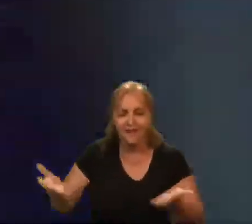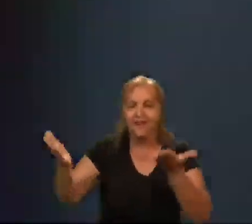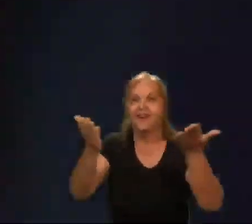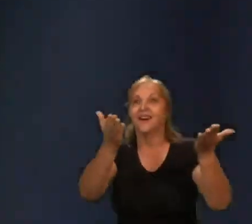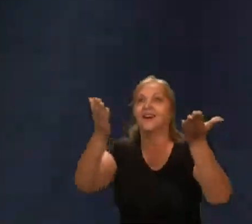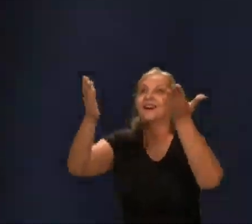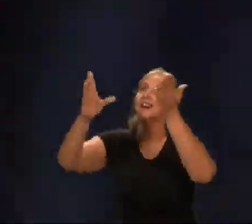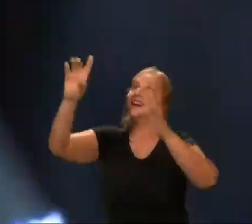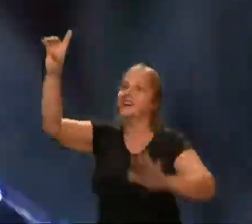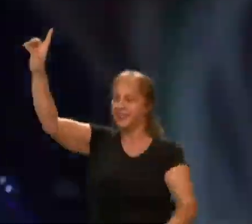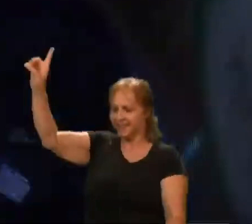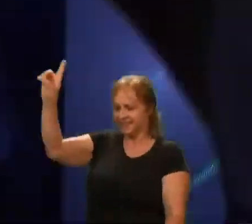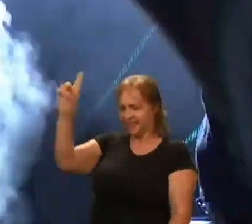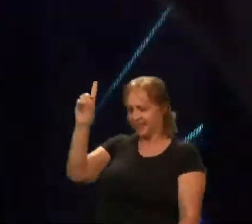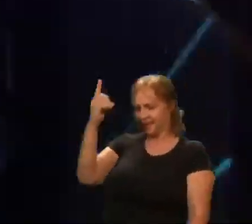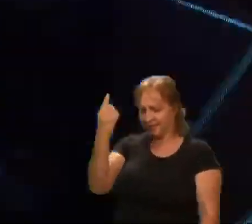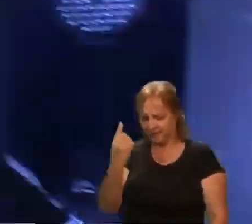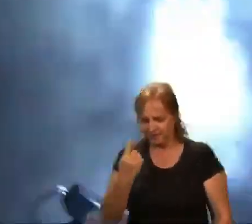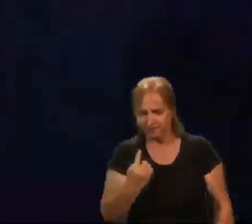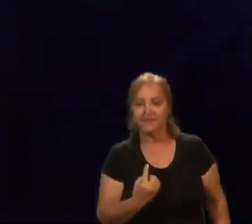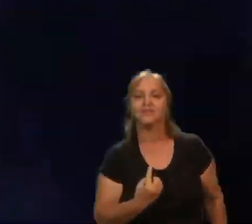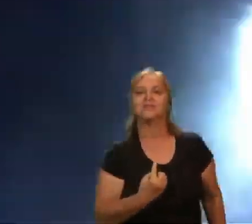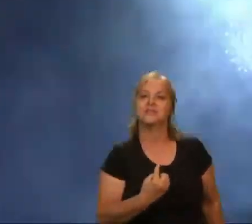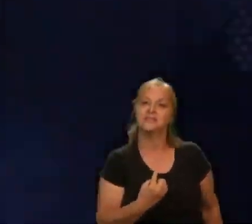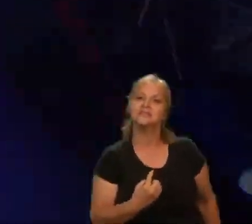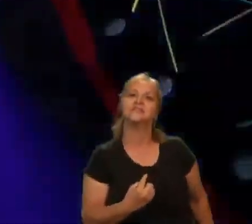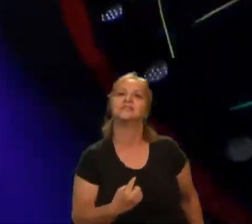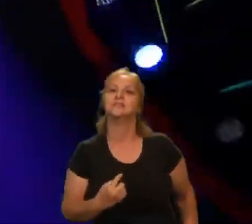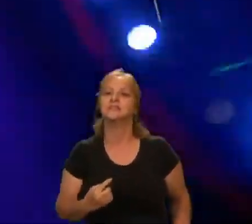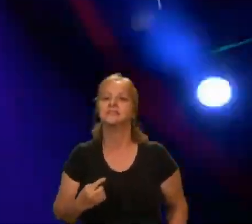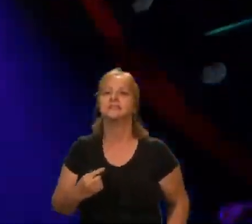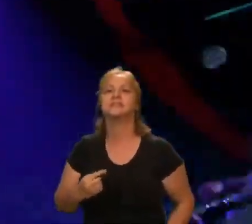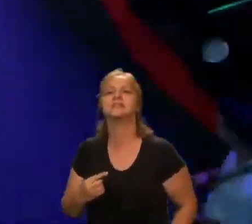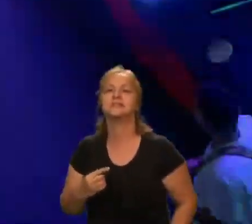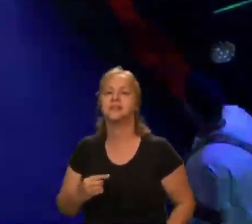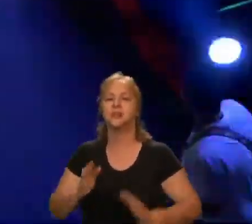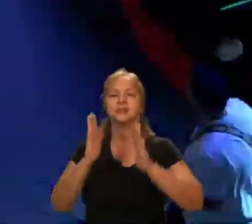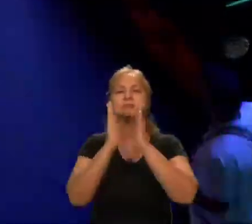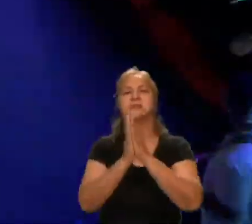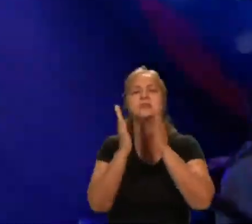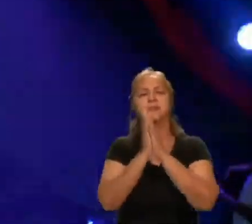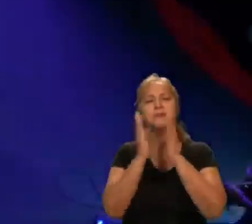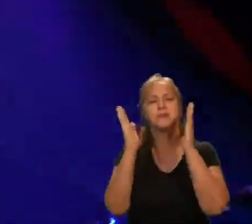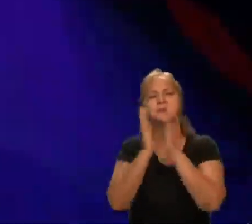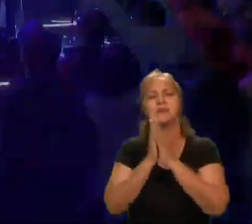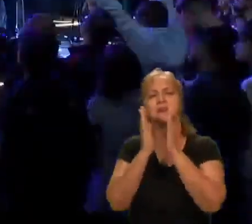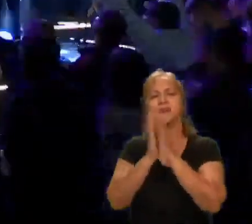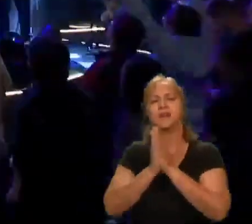Se buscarmos,